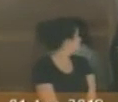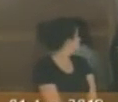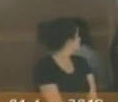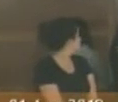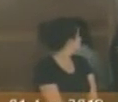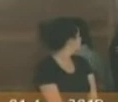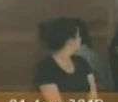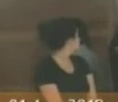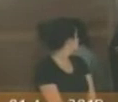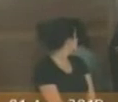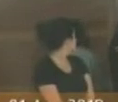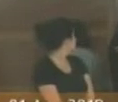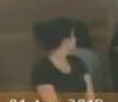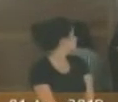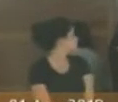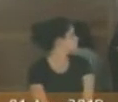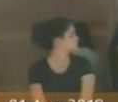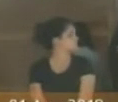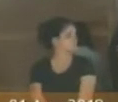Ok.